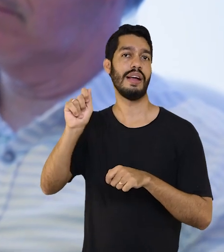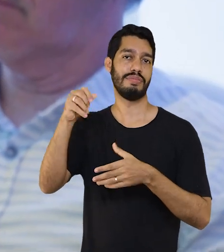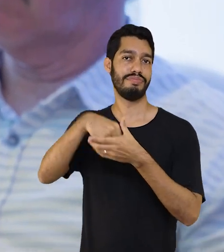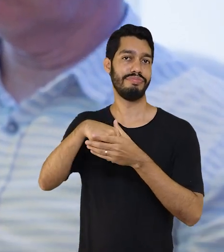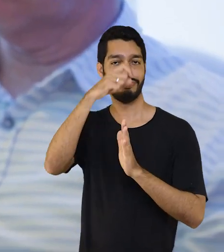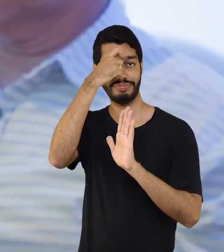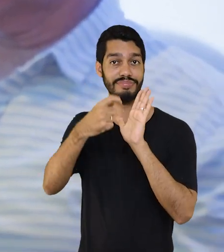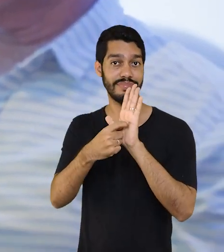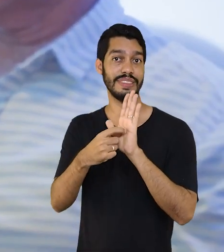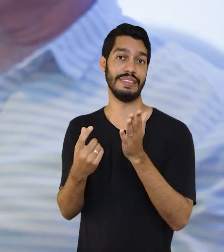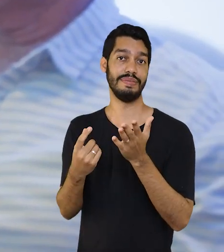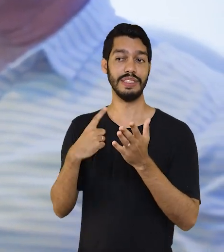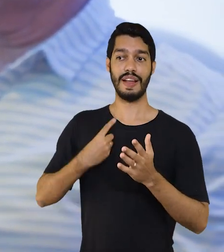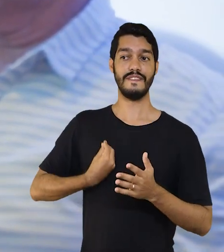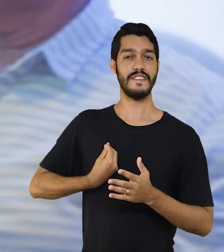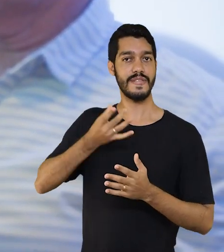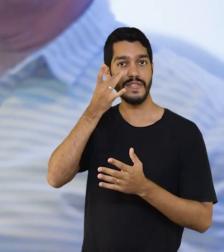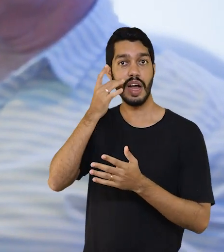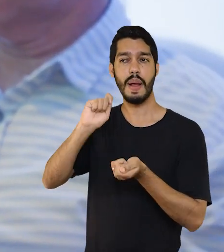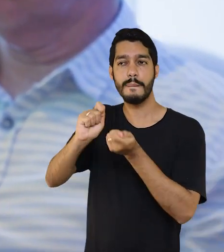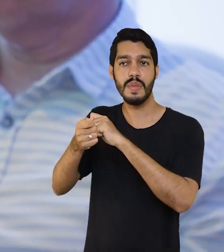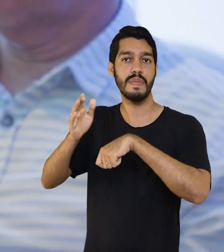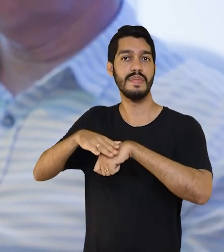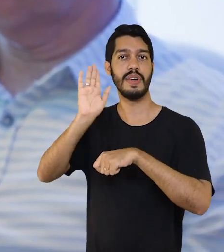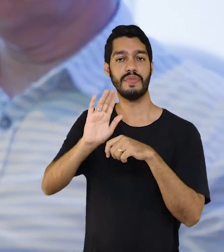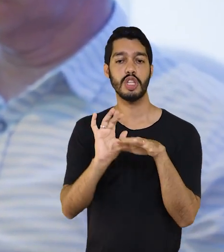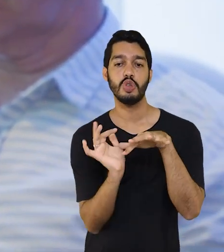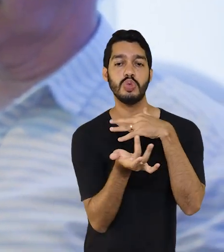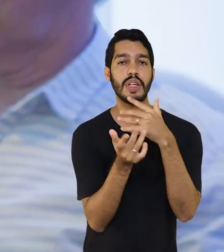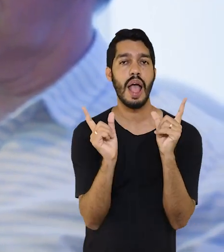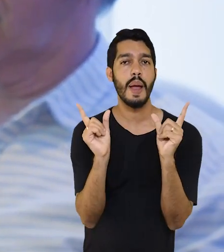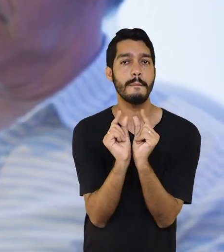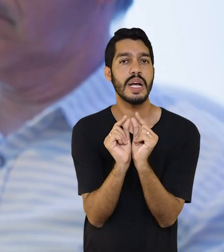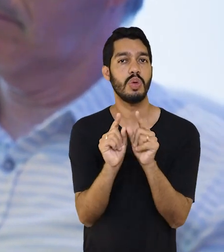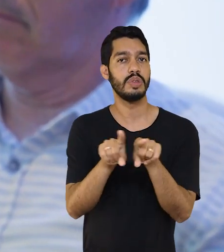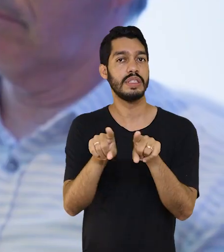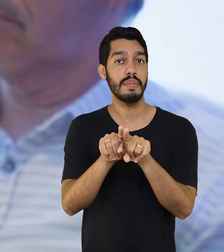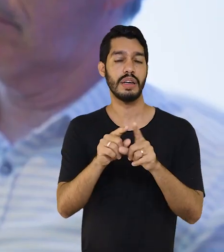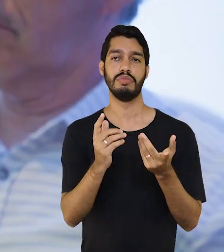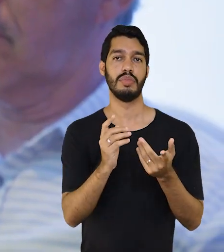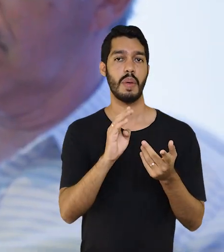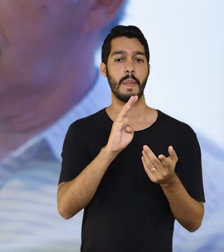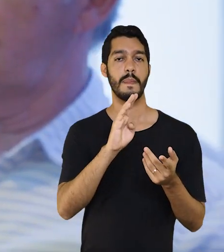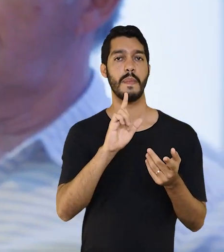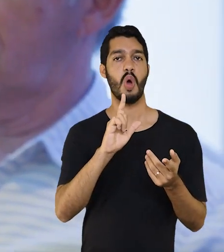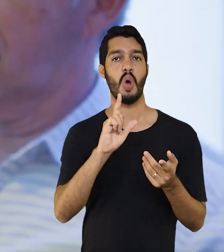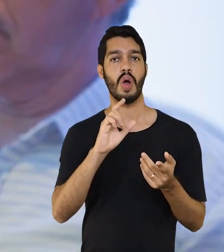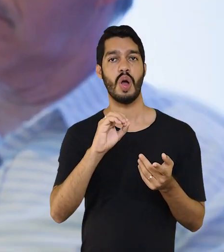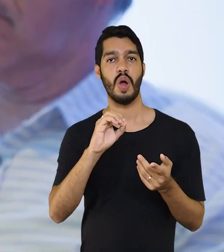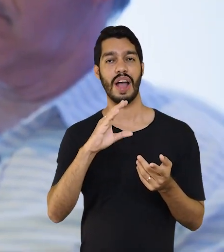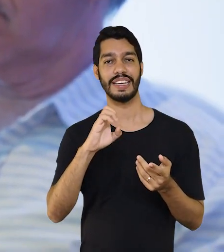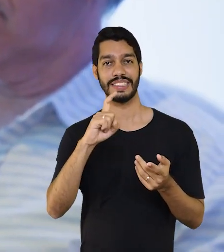life cada vez mais relevantes, redes sociais menores também ganhando força, Letterboxd e várias